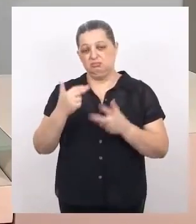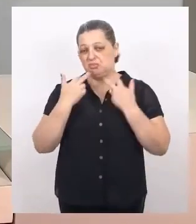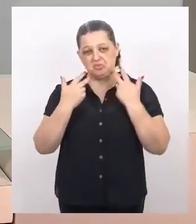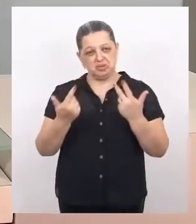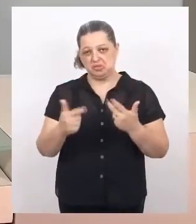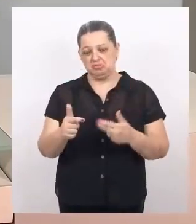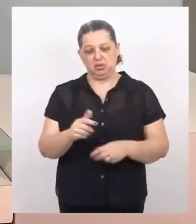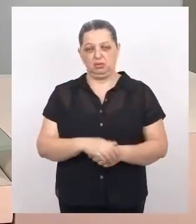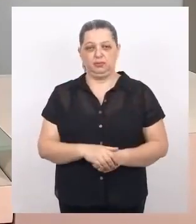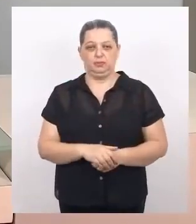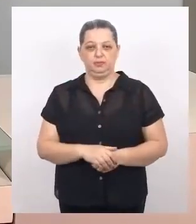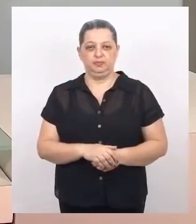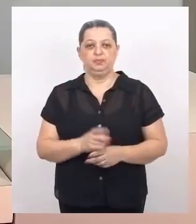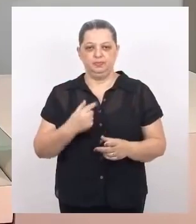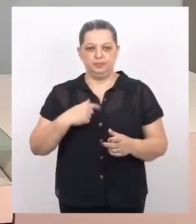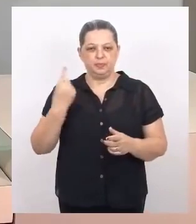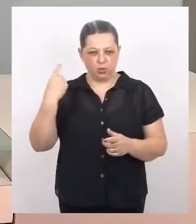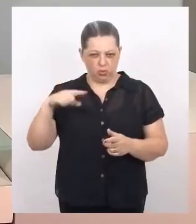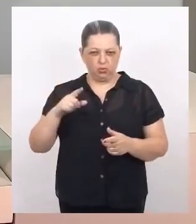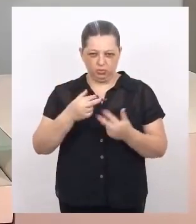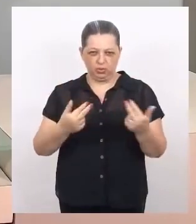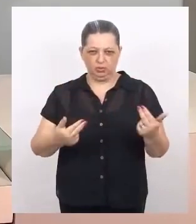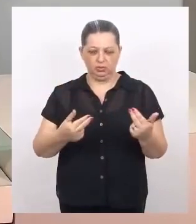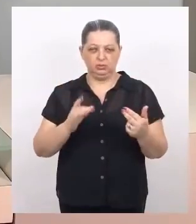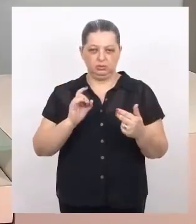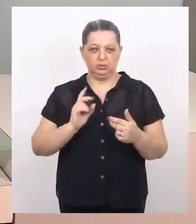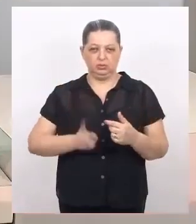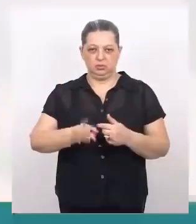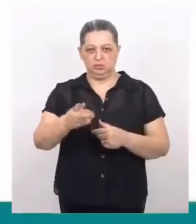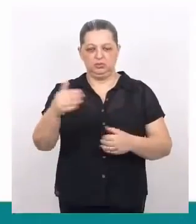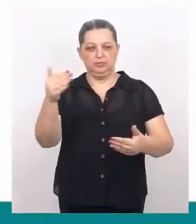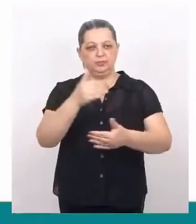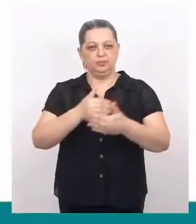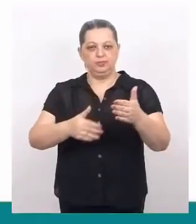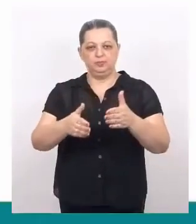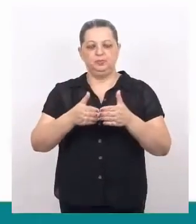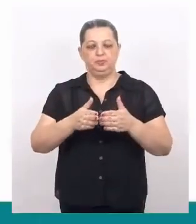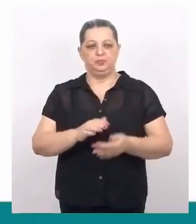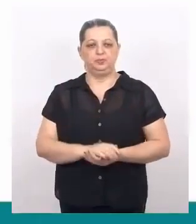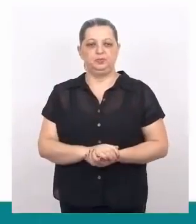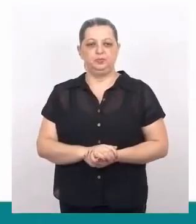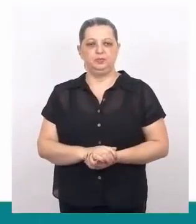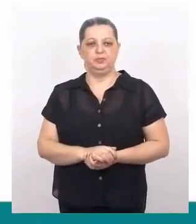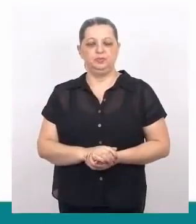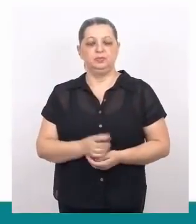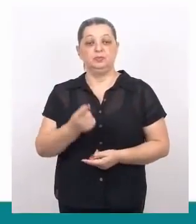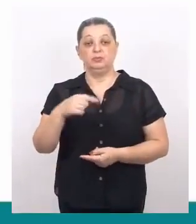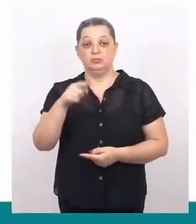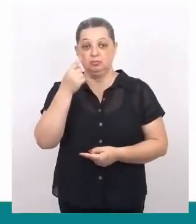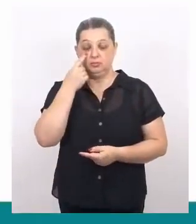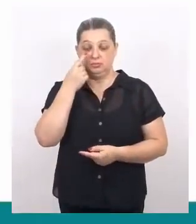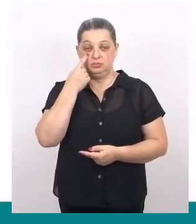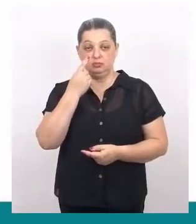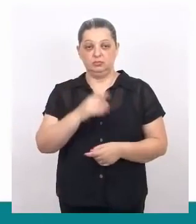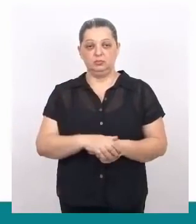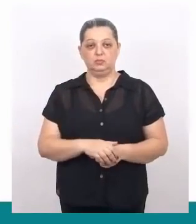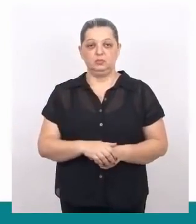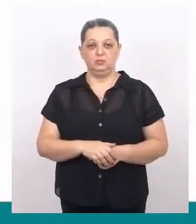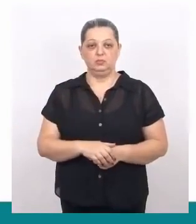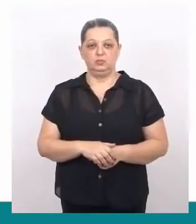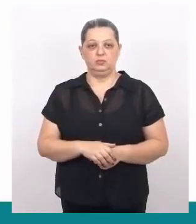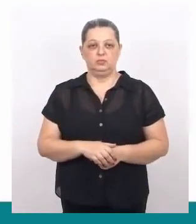Posso só falar a última coisa do ensino médio, Cecília, antes da gente avançar? Pode colocar o slide para mim, Vocês vão ver que na hora de falar